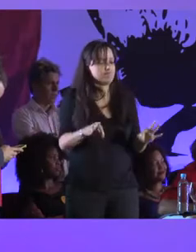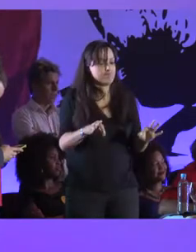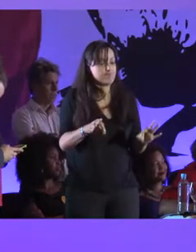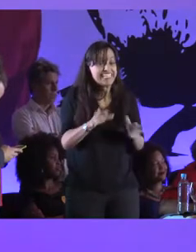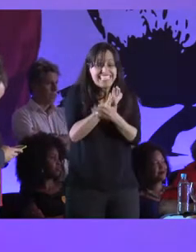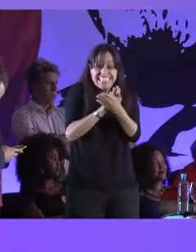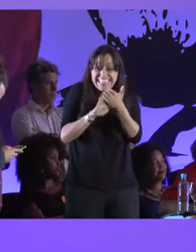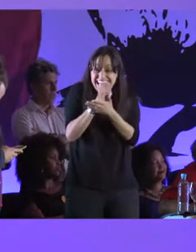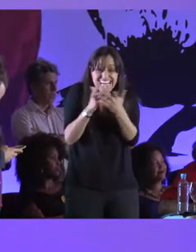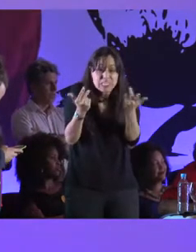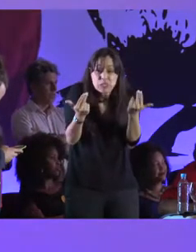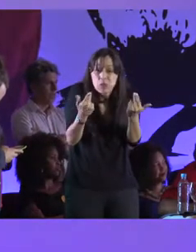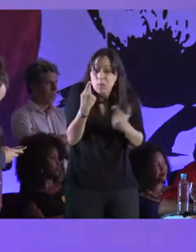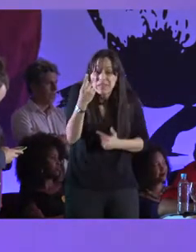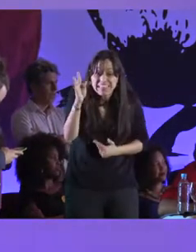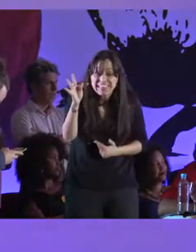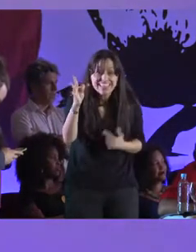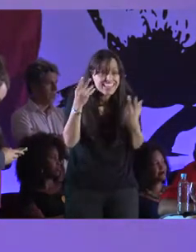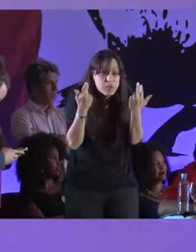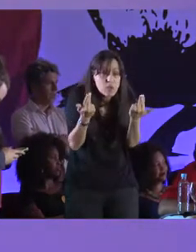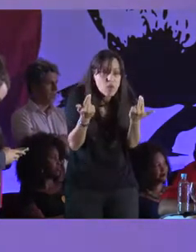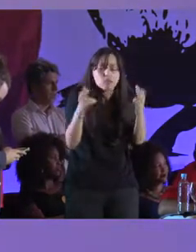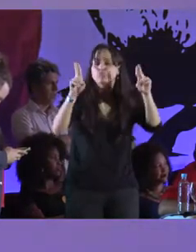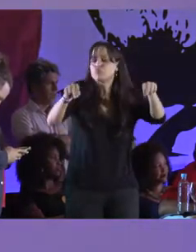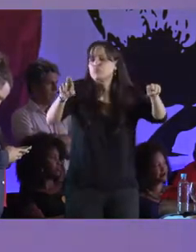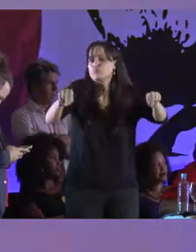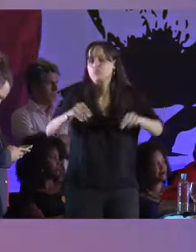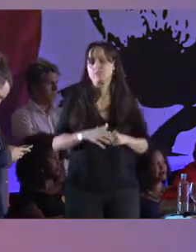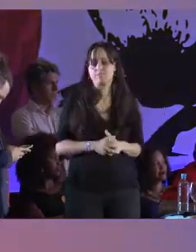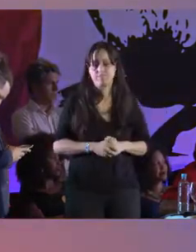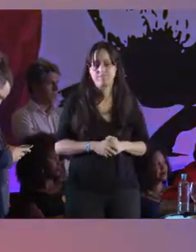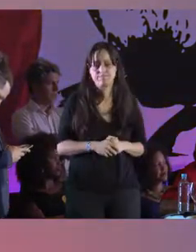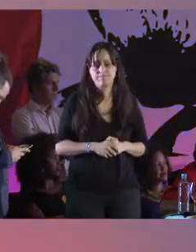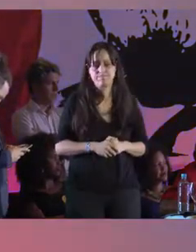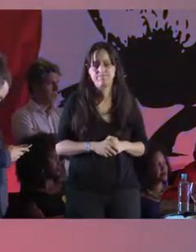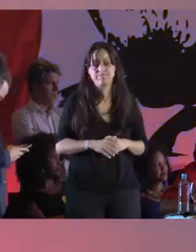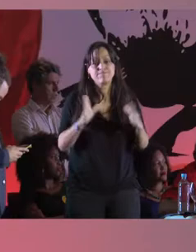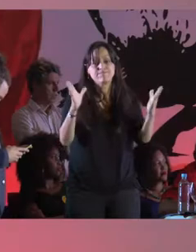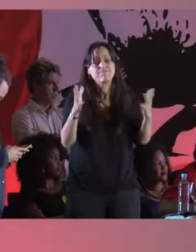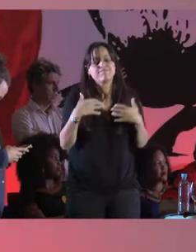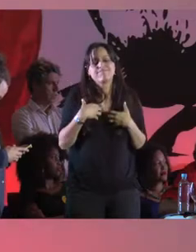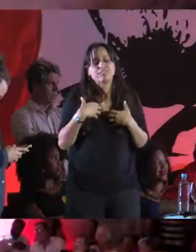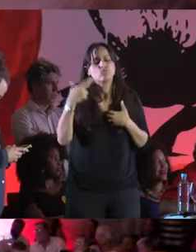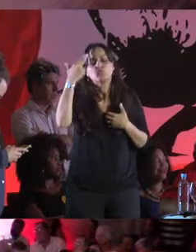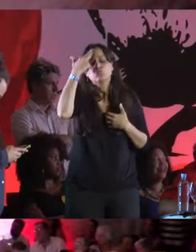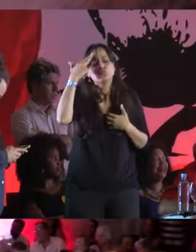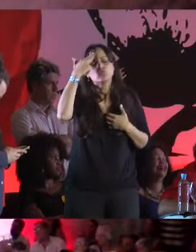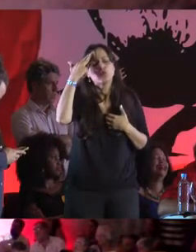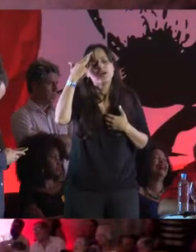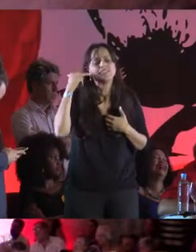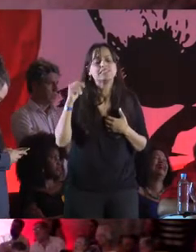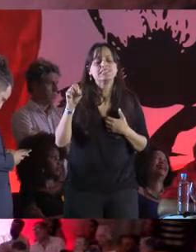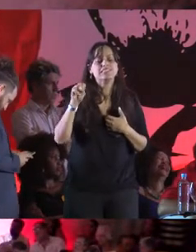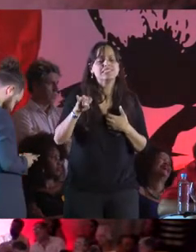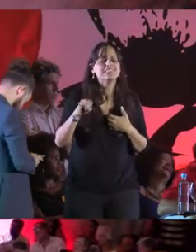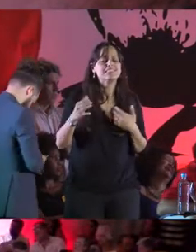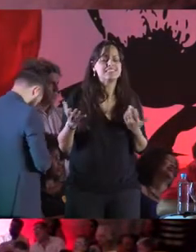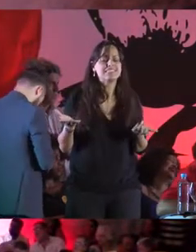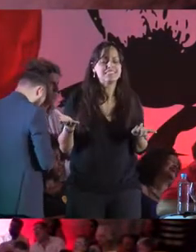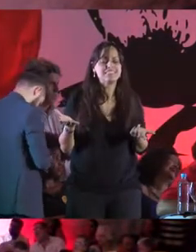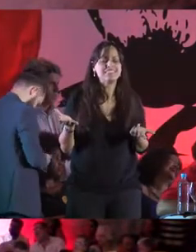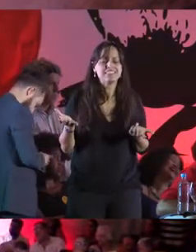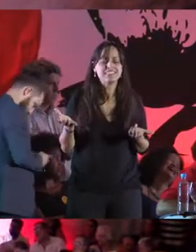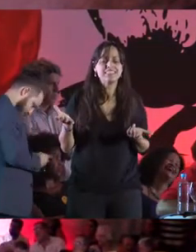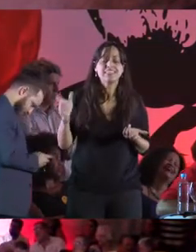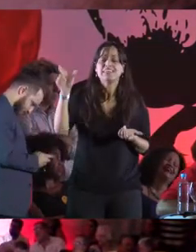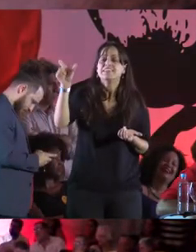nada com a qualidade do PT. Seria tão bom se o Delanhol estivesse aqui agora, gente, para o Delanhol olhar para vocês